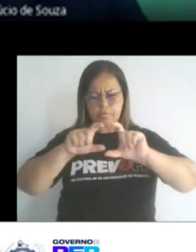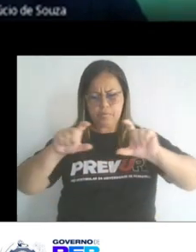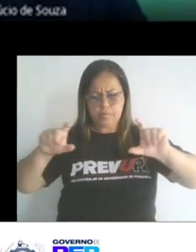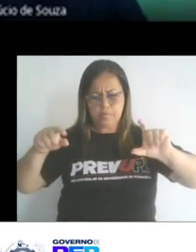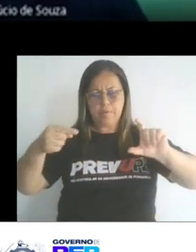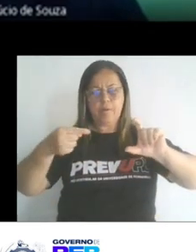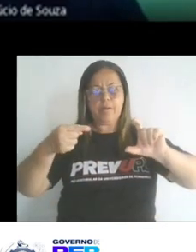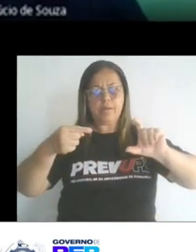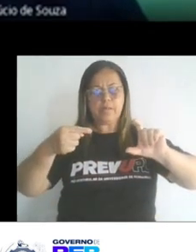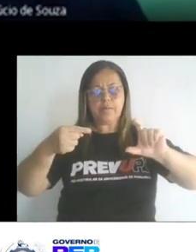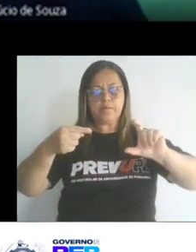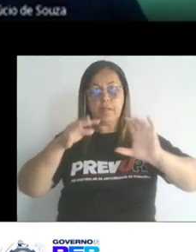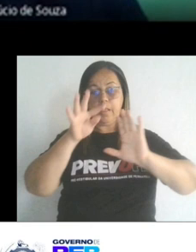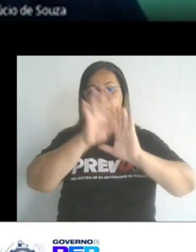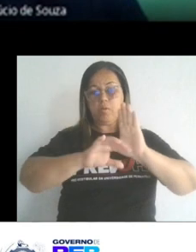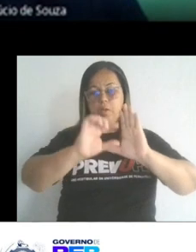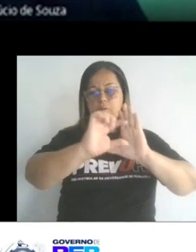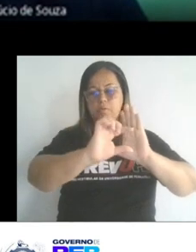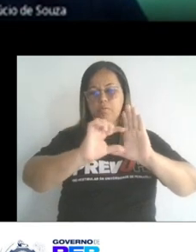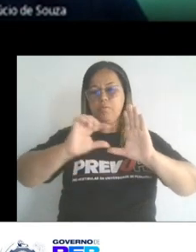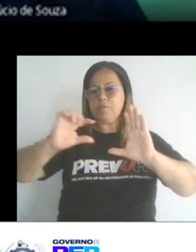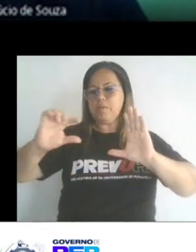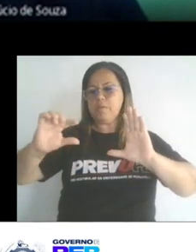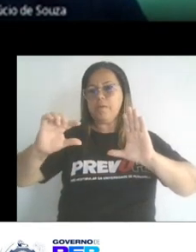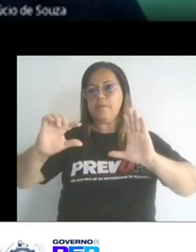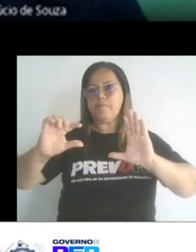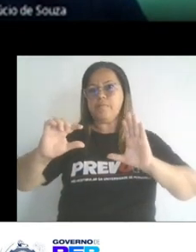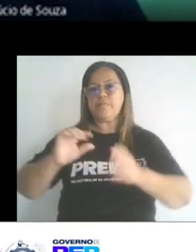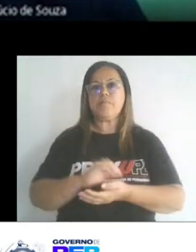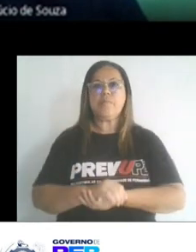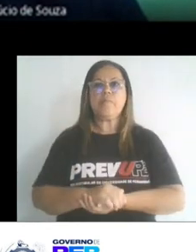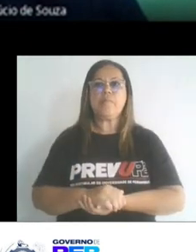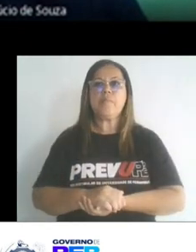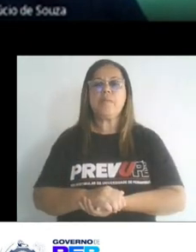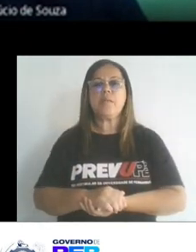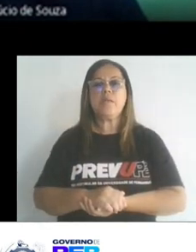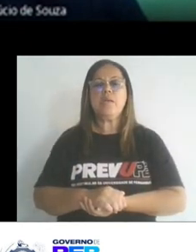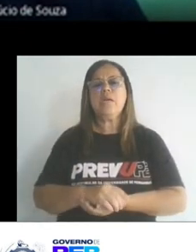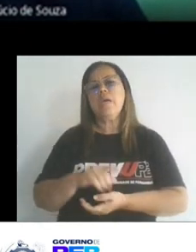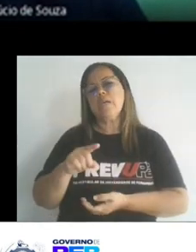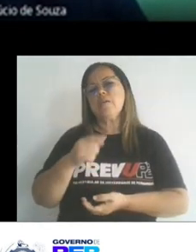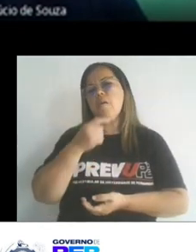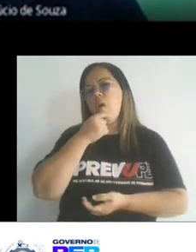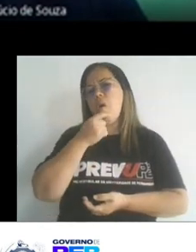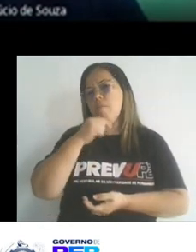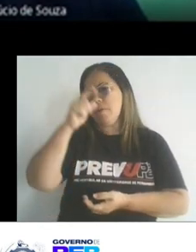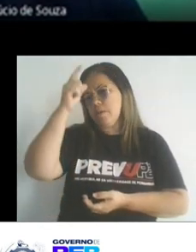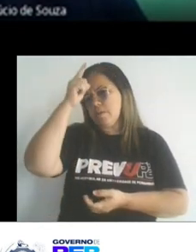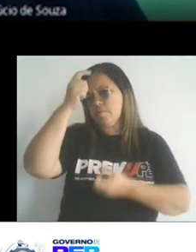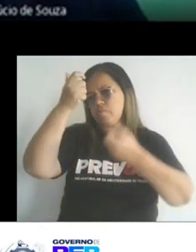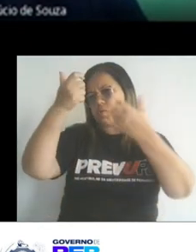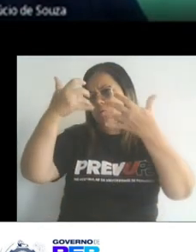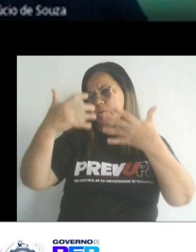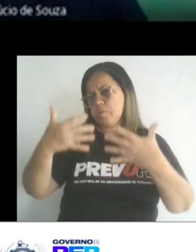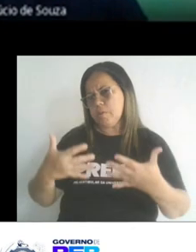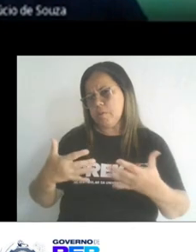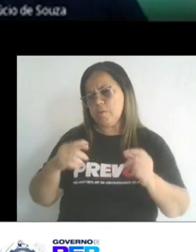texto em que Mussolini expõe alguns princípios do fascismo